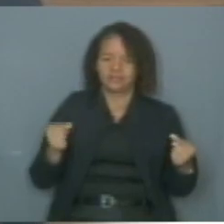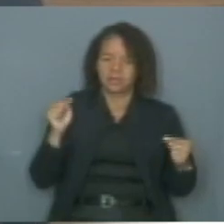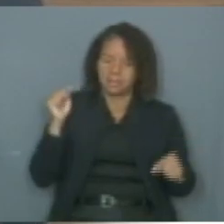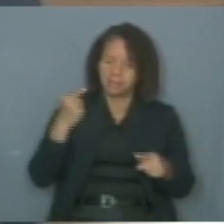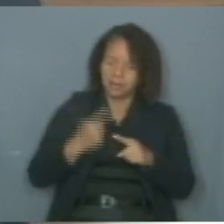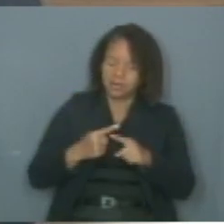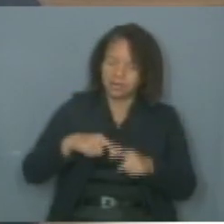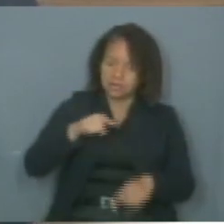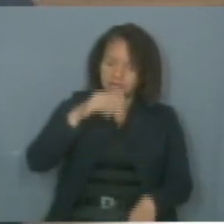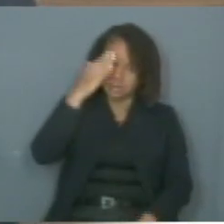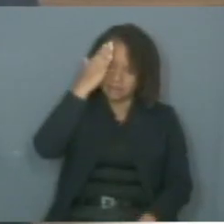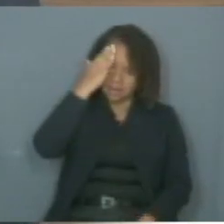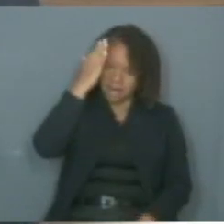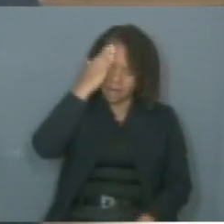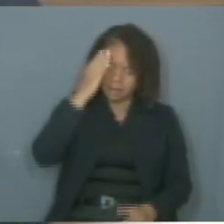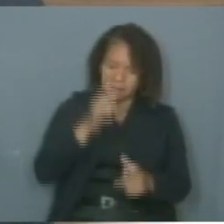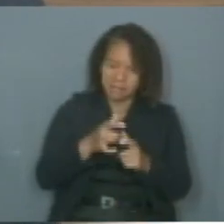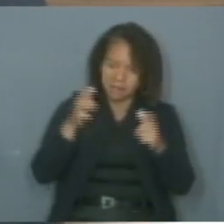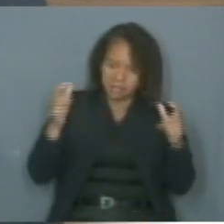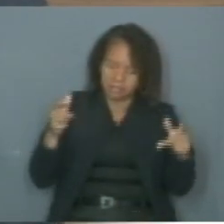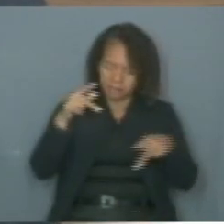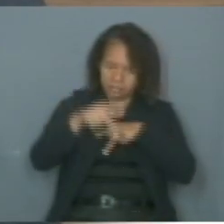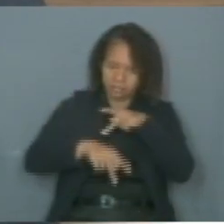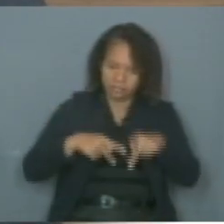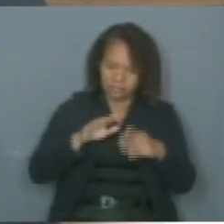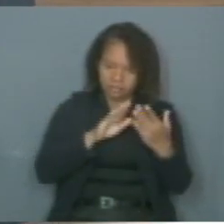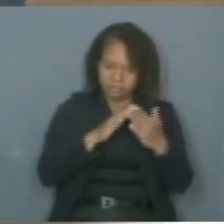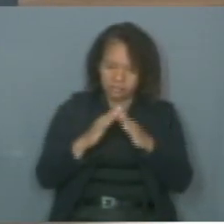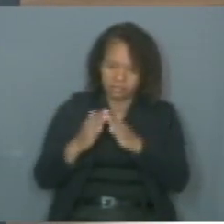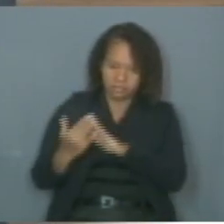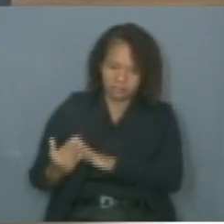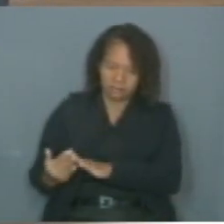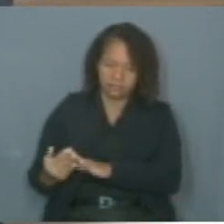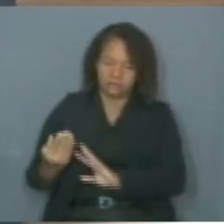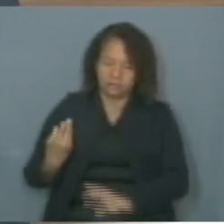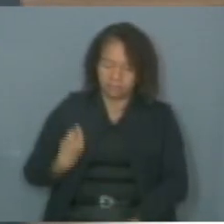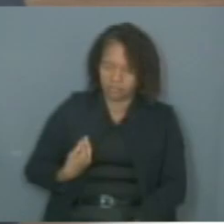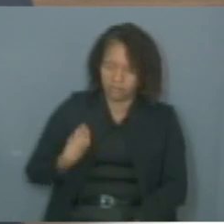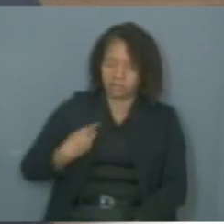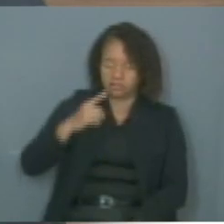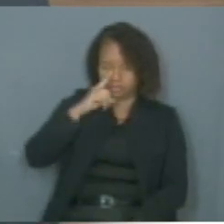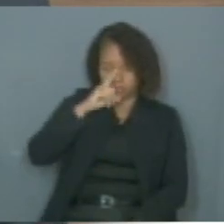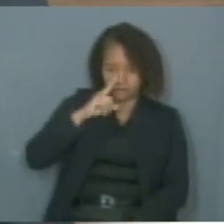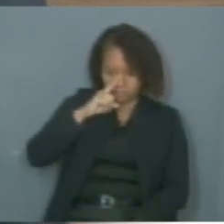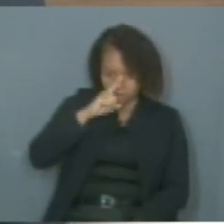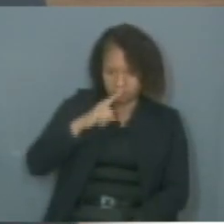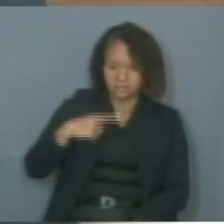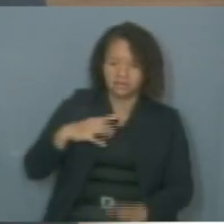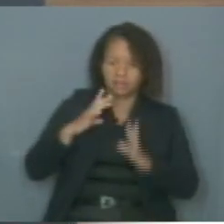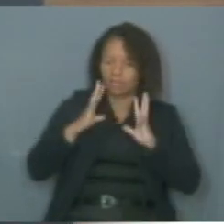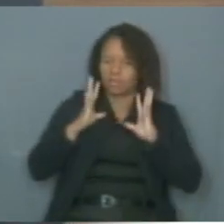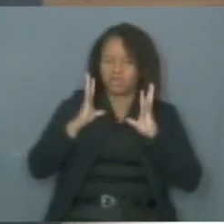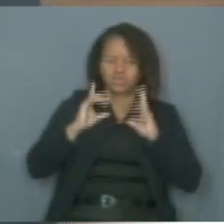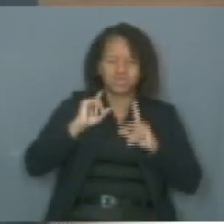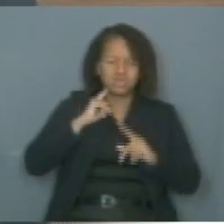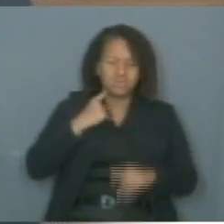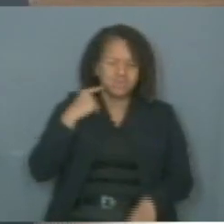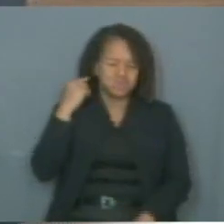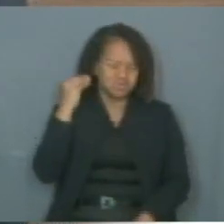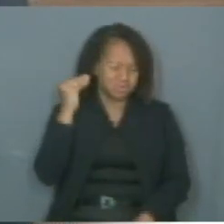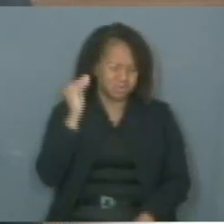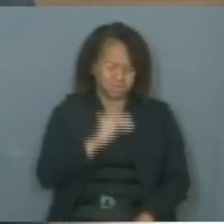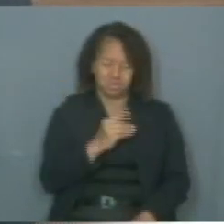gente sabe que a maioria da população que mora nas periferias vive em área de risco, vive esse saneamento básico, e